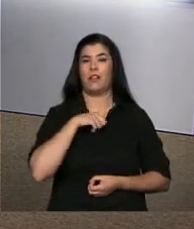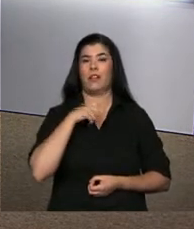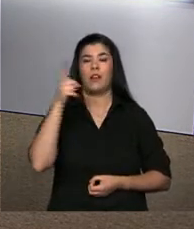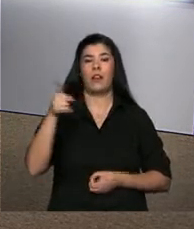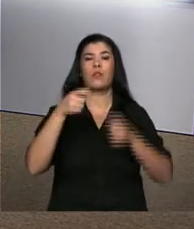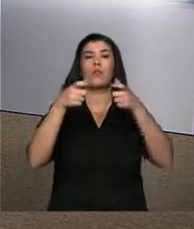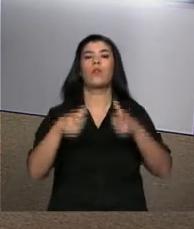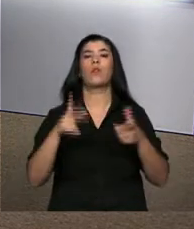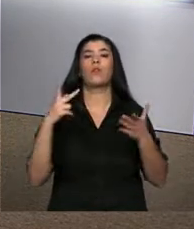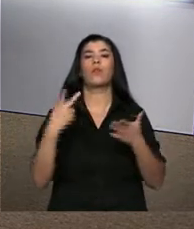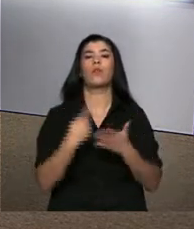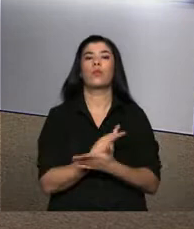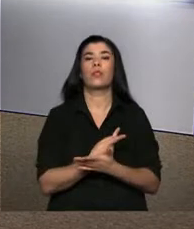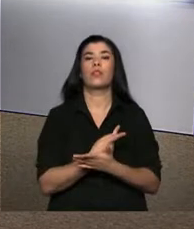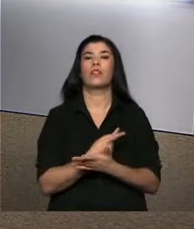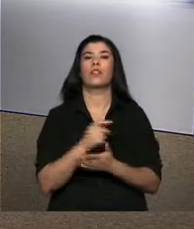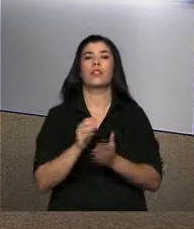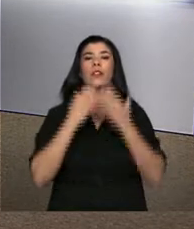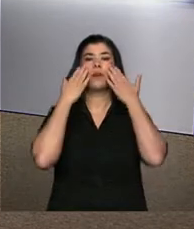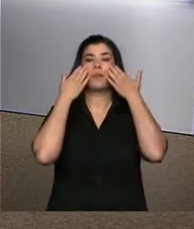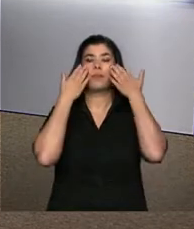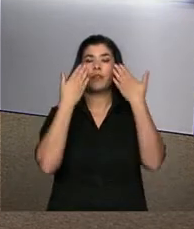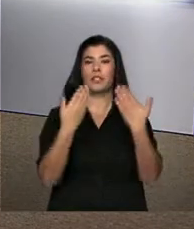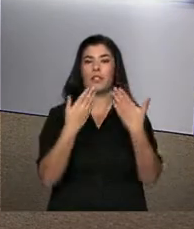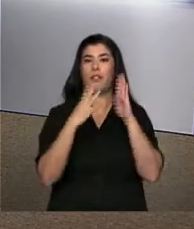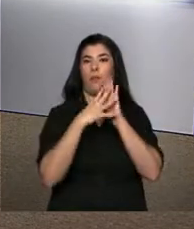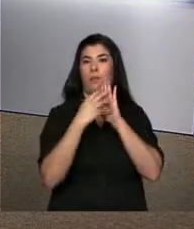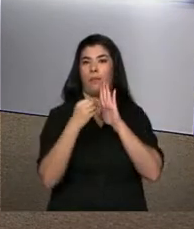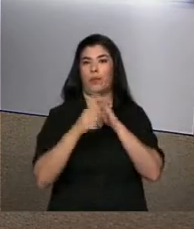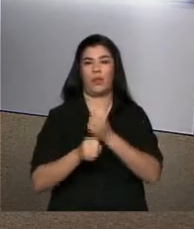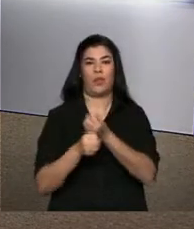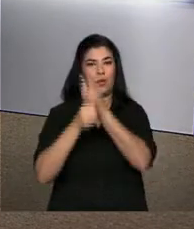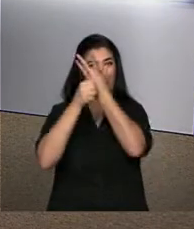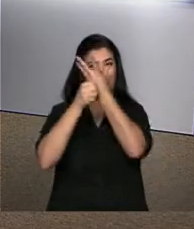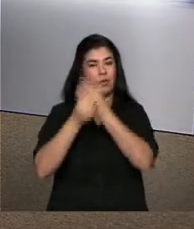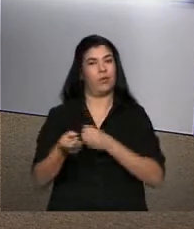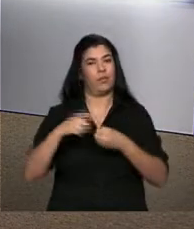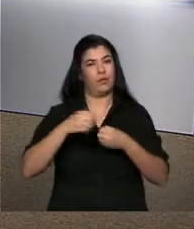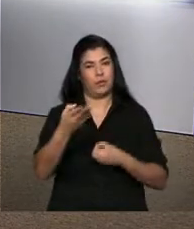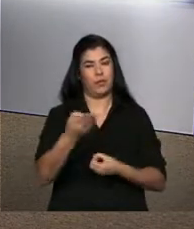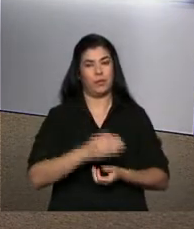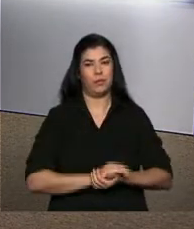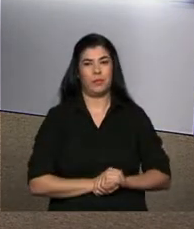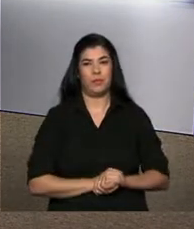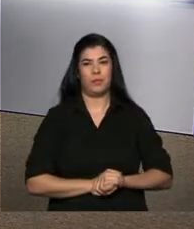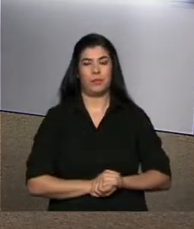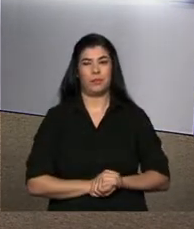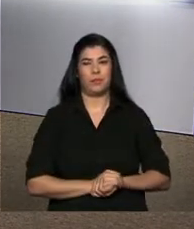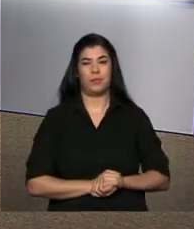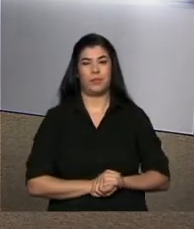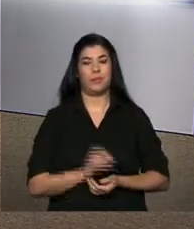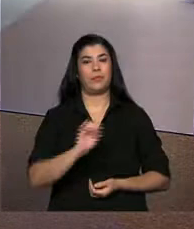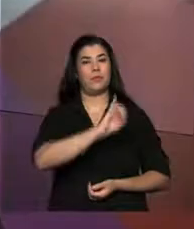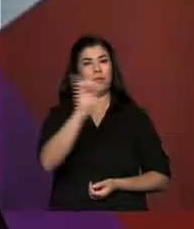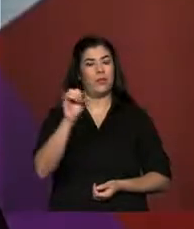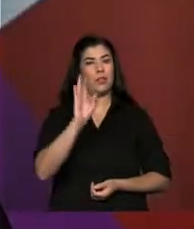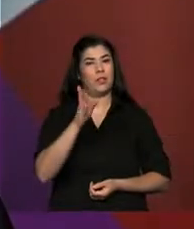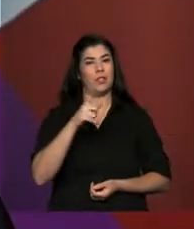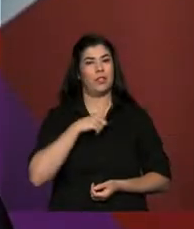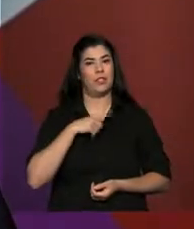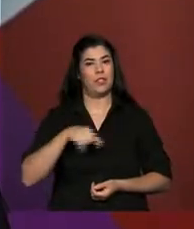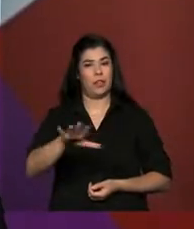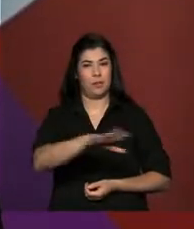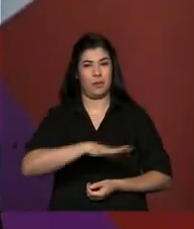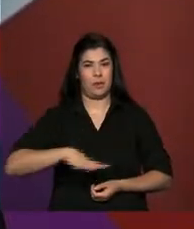está no local do evento onde será apresentada a tocha olímpica. Ana. Oi, Daniela, eu vim aqui para o saguão